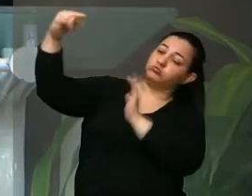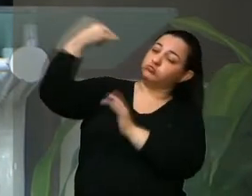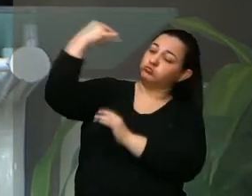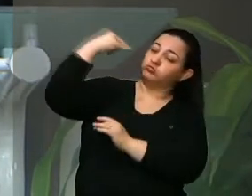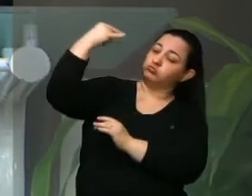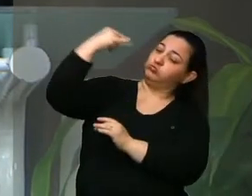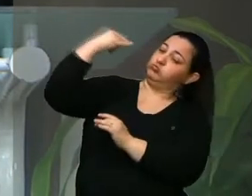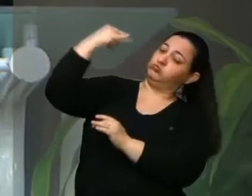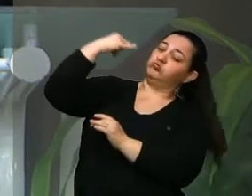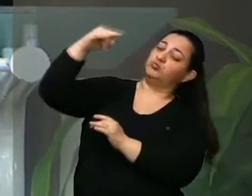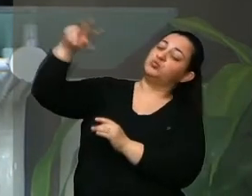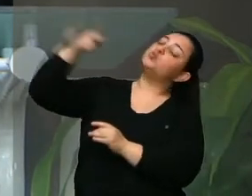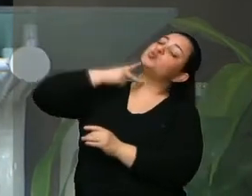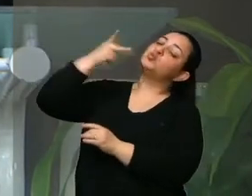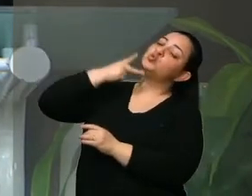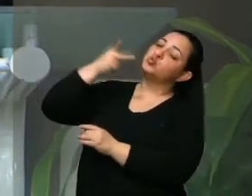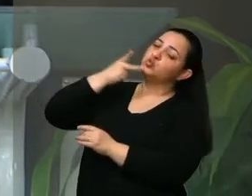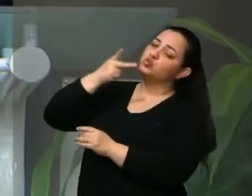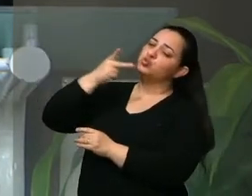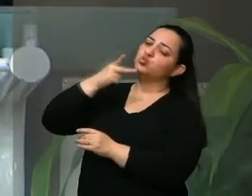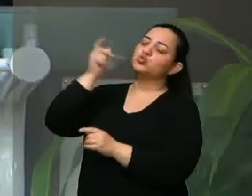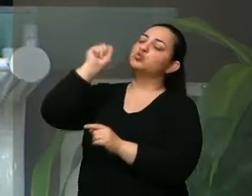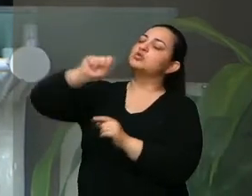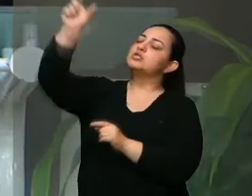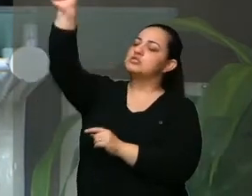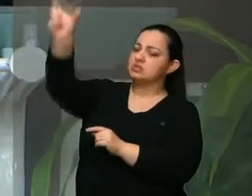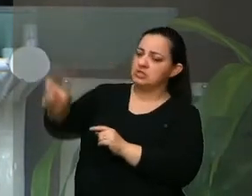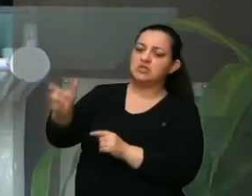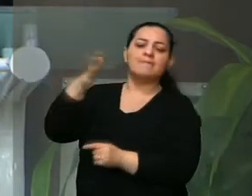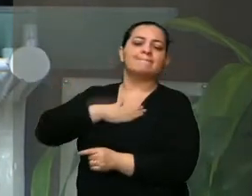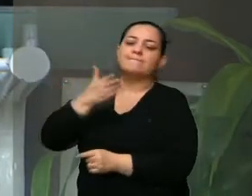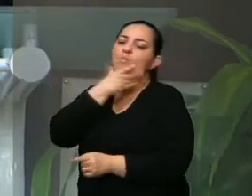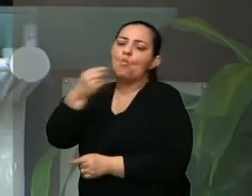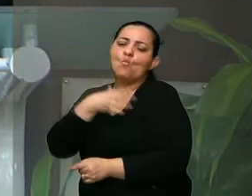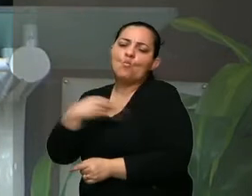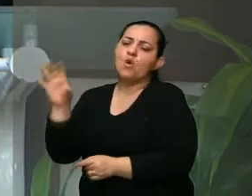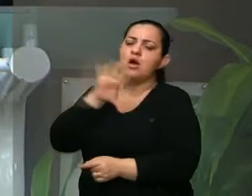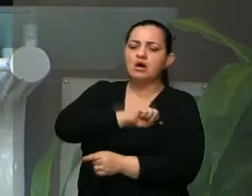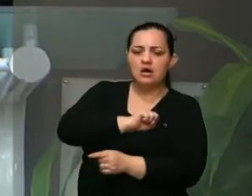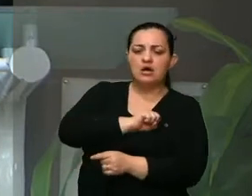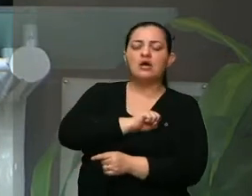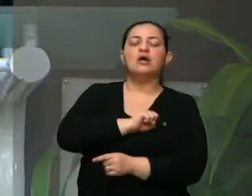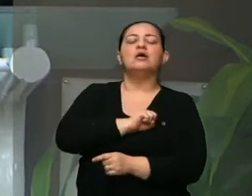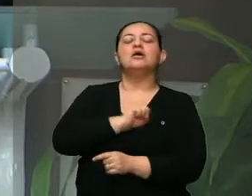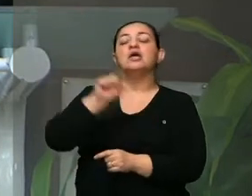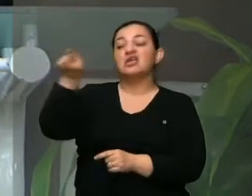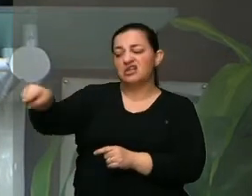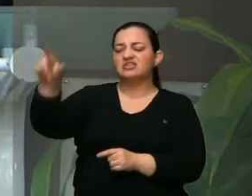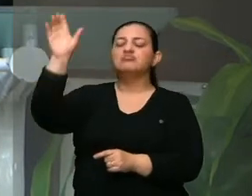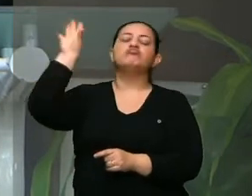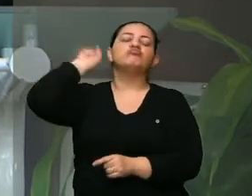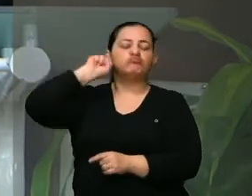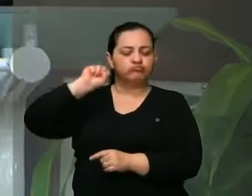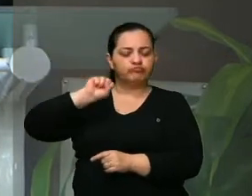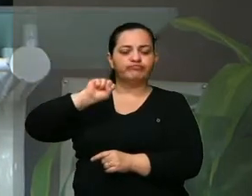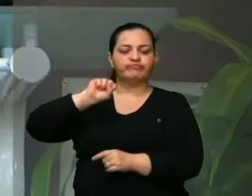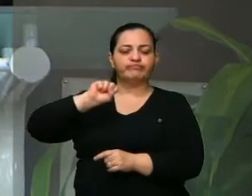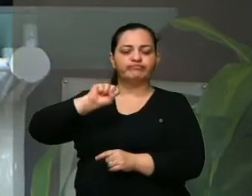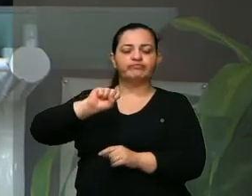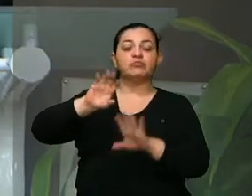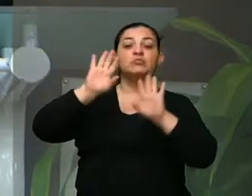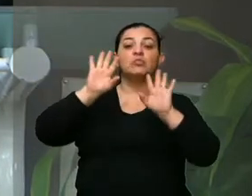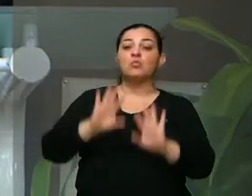e uma voz disse este é o meu filho amado a ele ouve ó